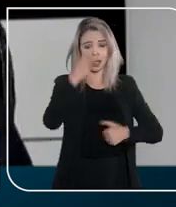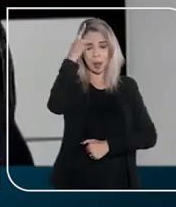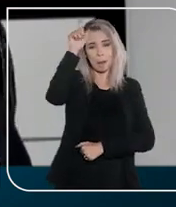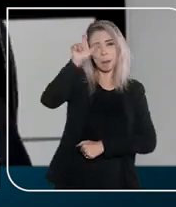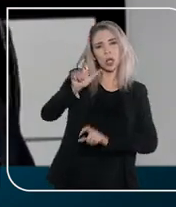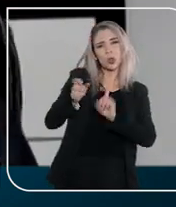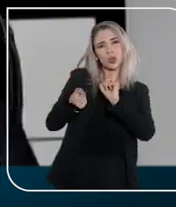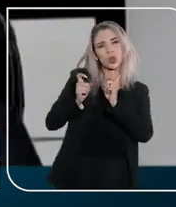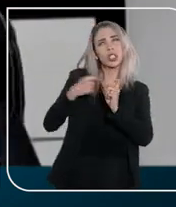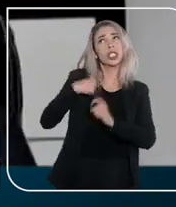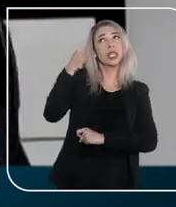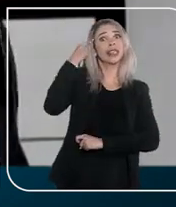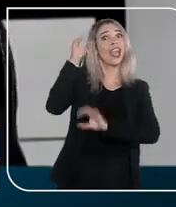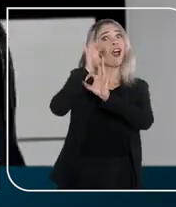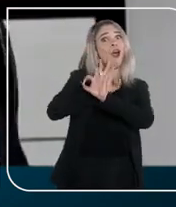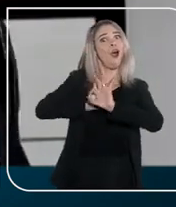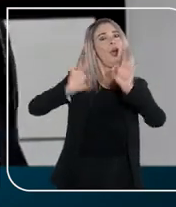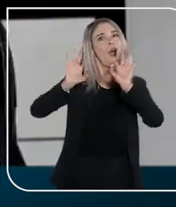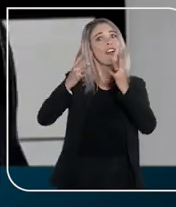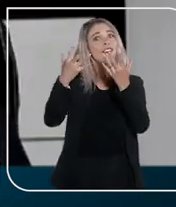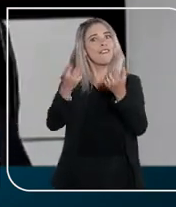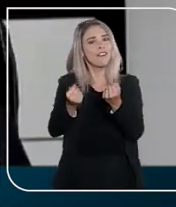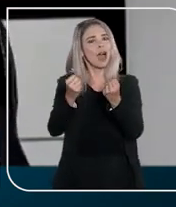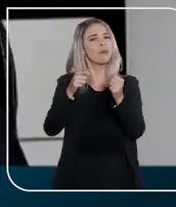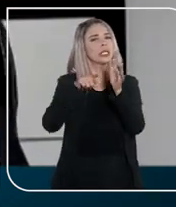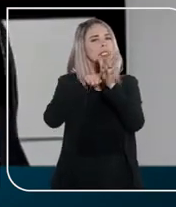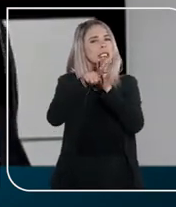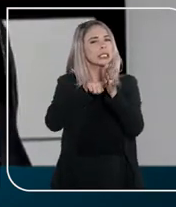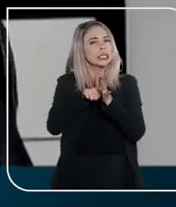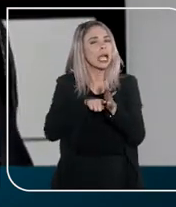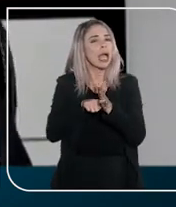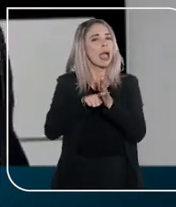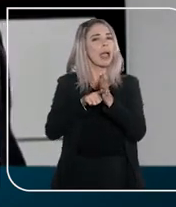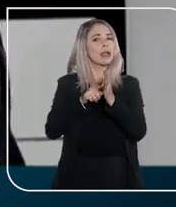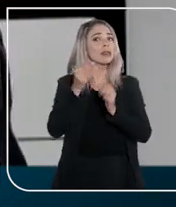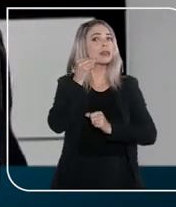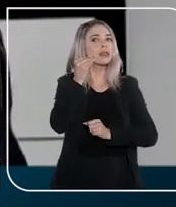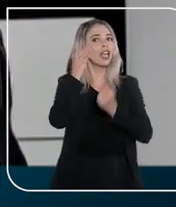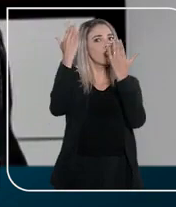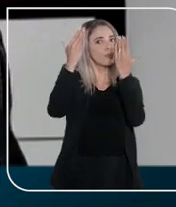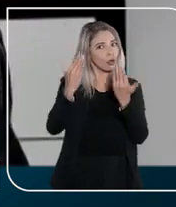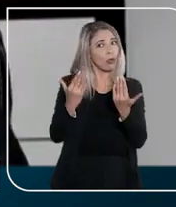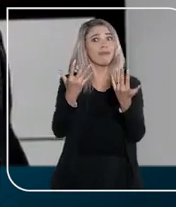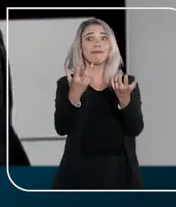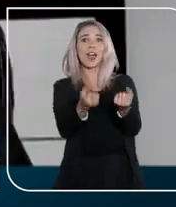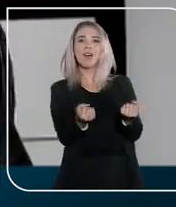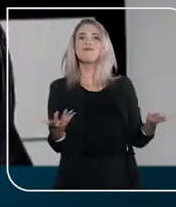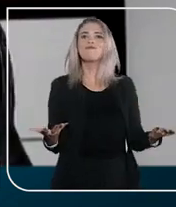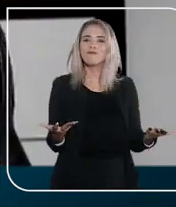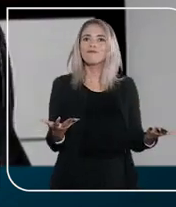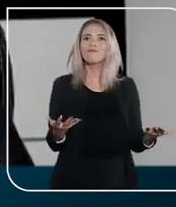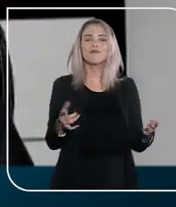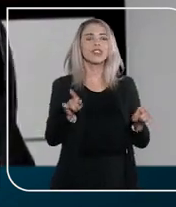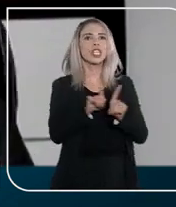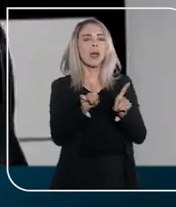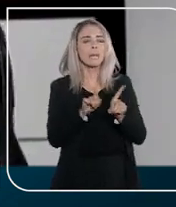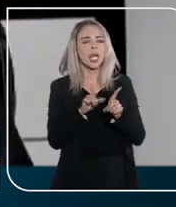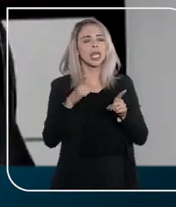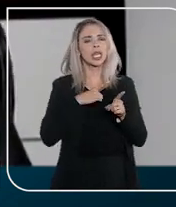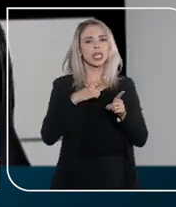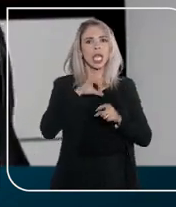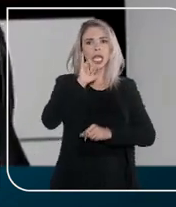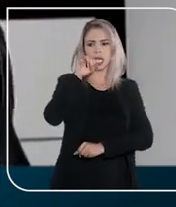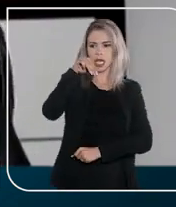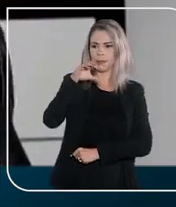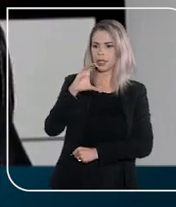olha, tive uma ideia maravilhosa aqui, vamos fazer um exame psicológico? Vamos fazer um exame psicológico. Vamos fazer aqui um índice de massa